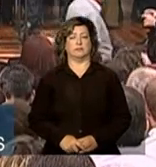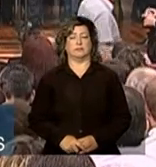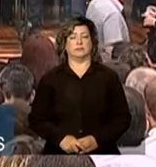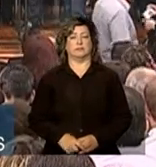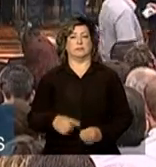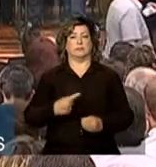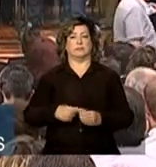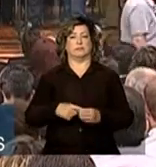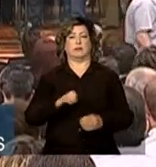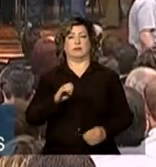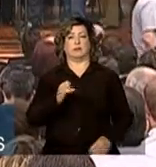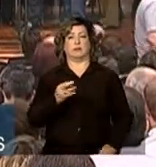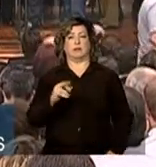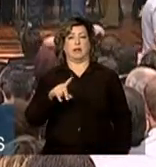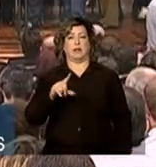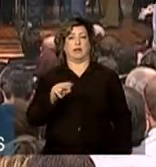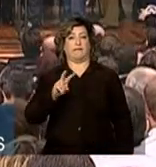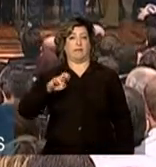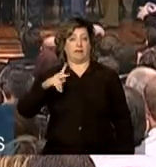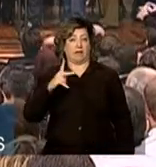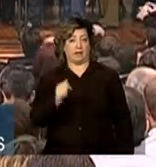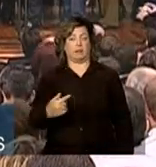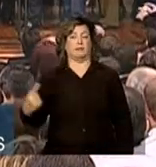Estrela Velha, Regis Antônio Escapim.